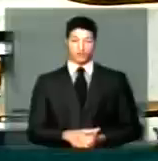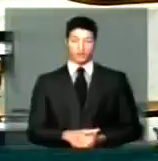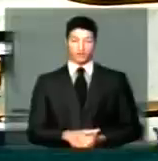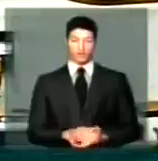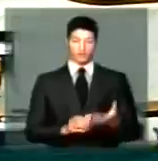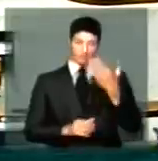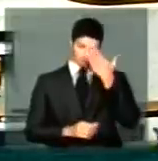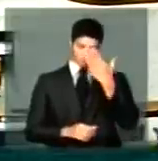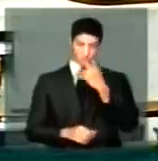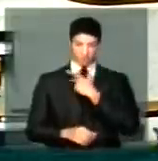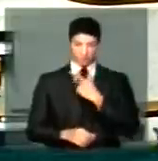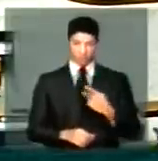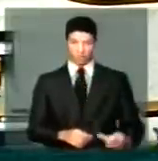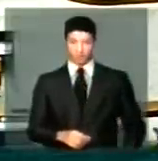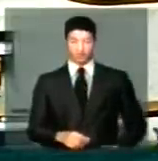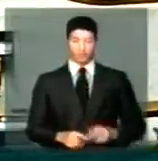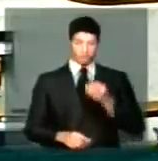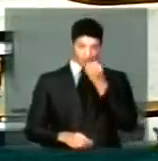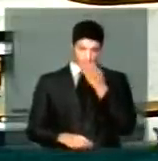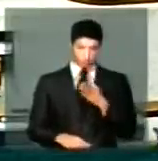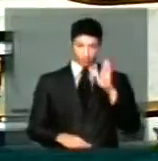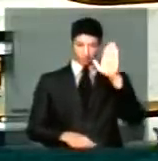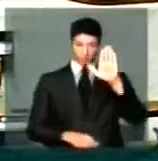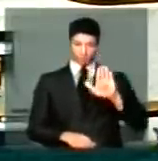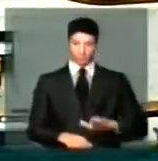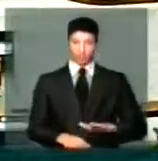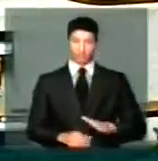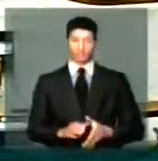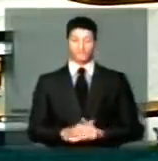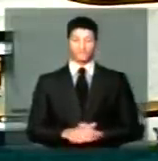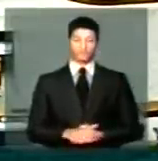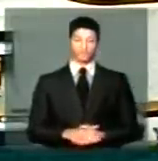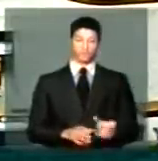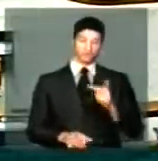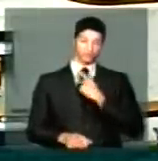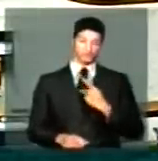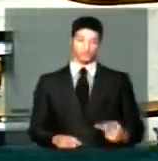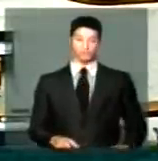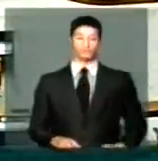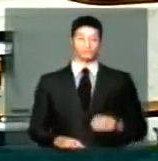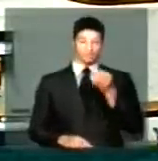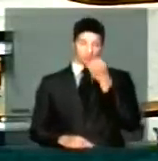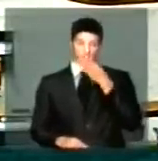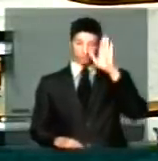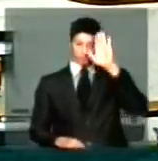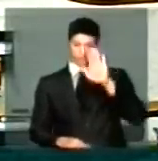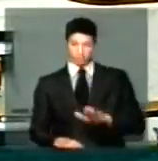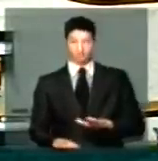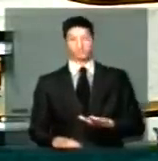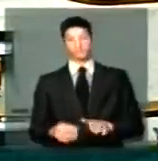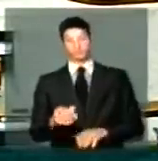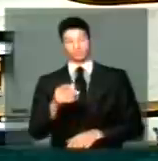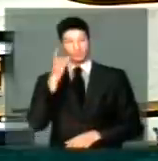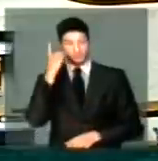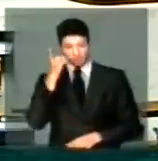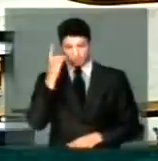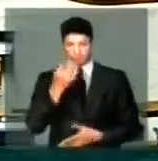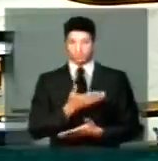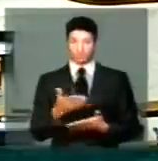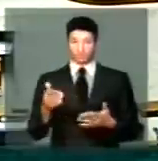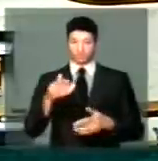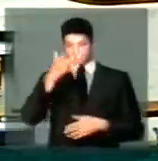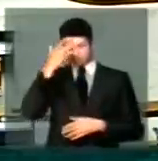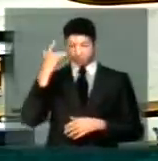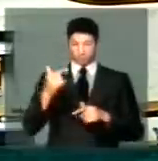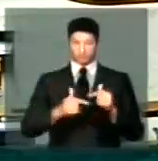Obrigado, senhor presidente. Boa tarde, senhor presidente. Boa tarde, senhores deputados. Boa tarde,